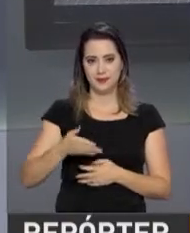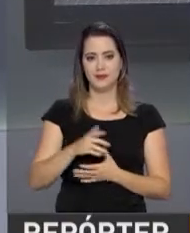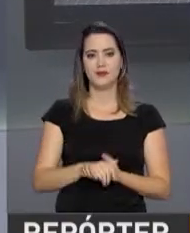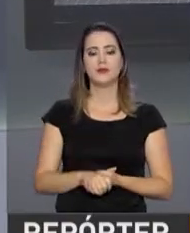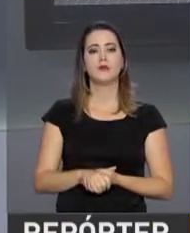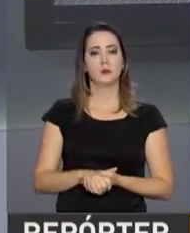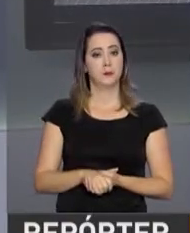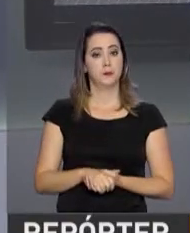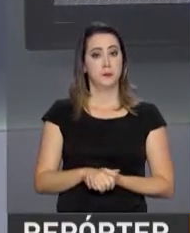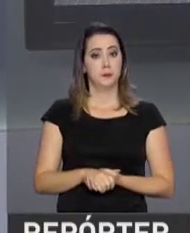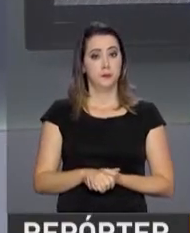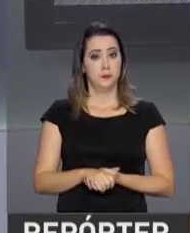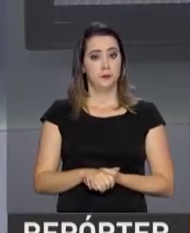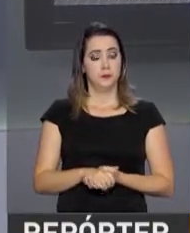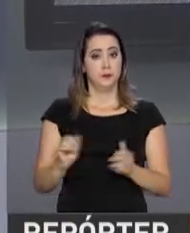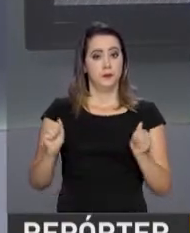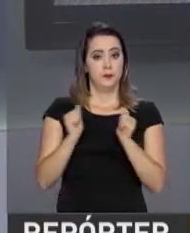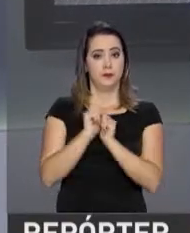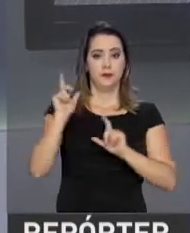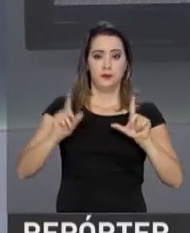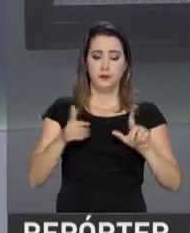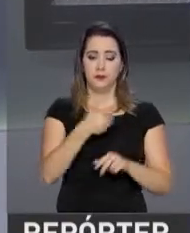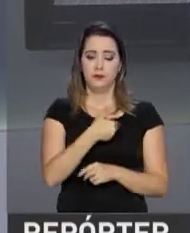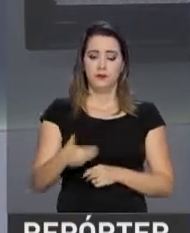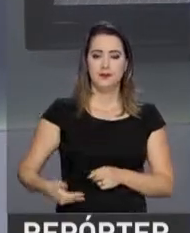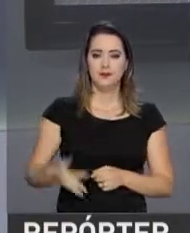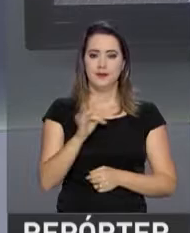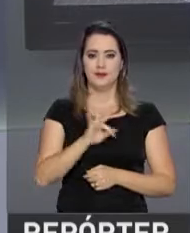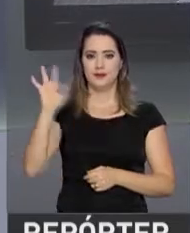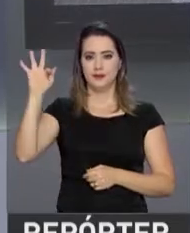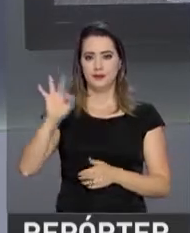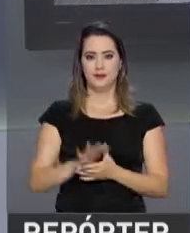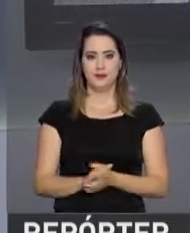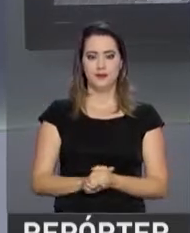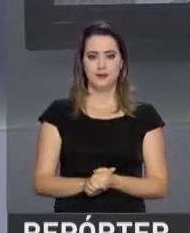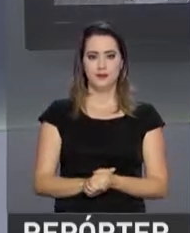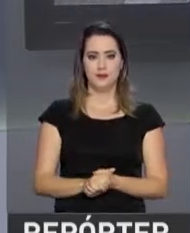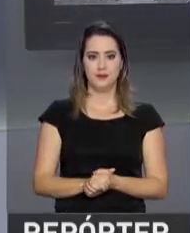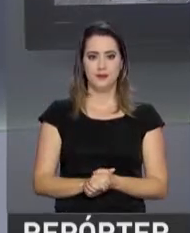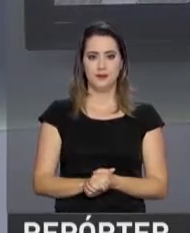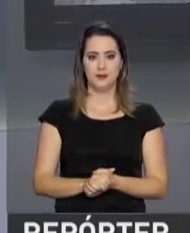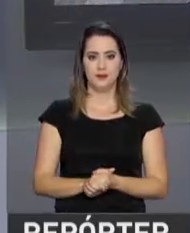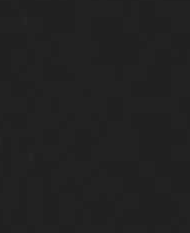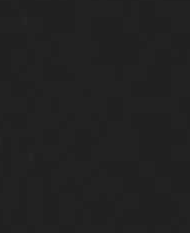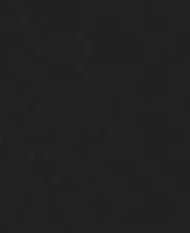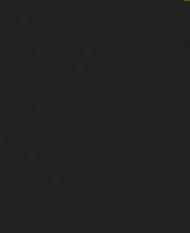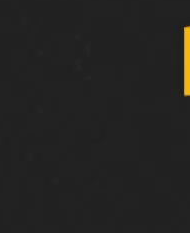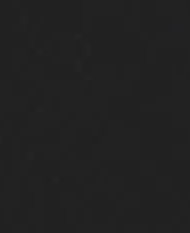na página da NBR na internet. Continue com a gente na NBR, a TV do Governo Federal.